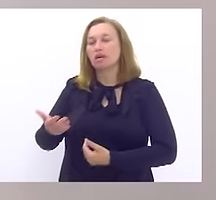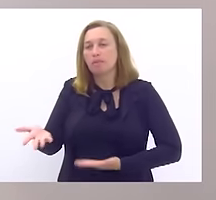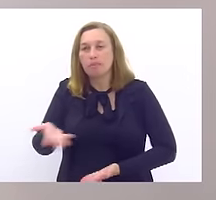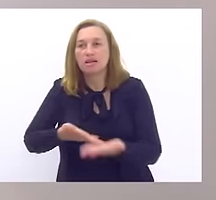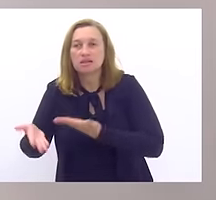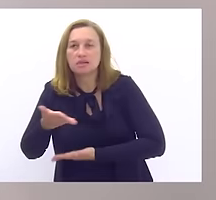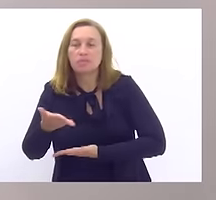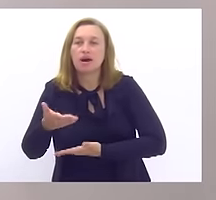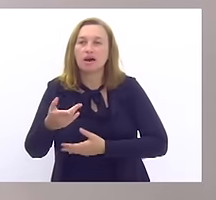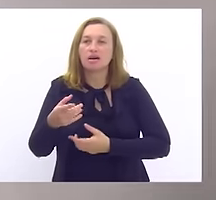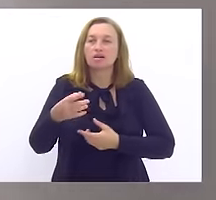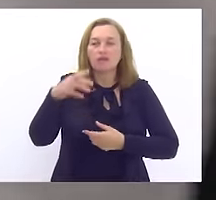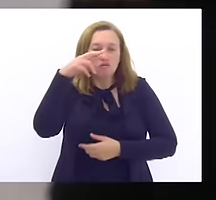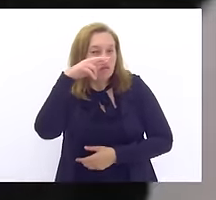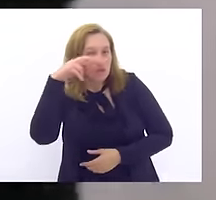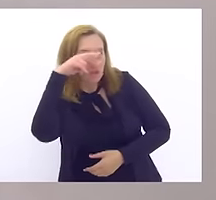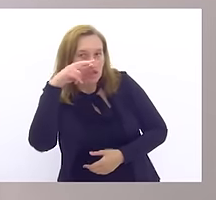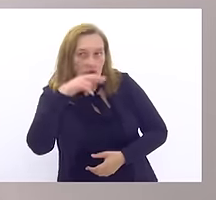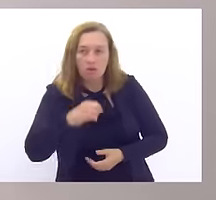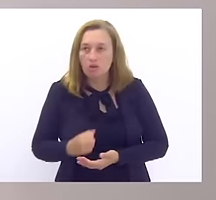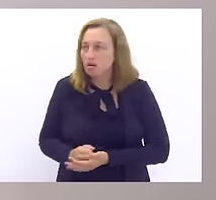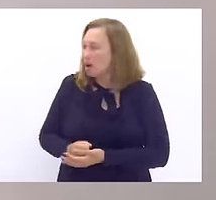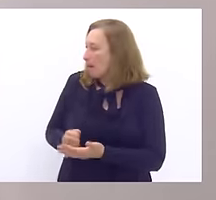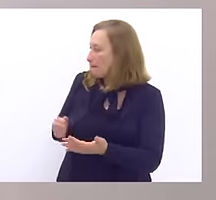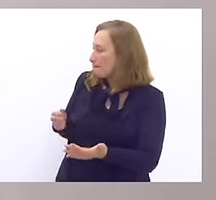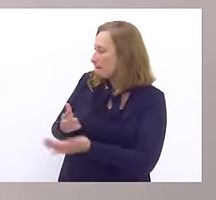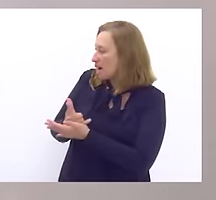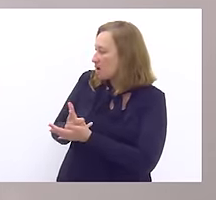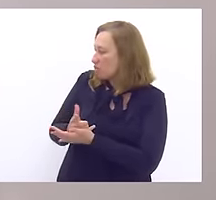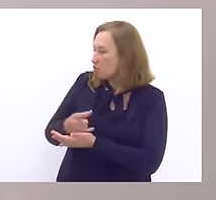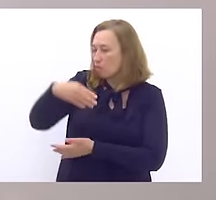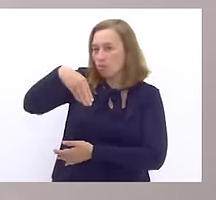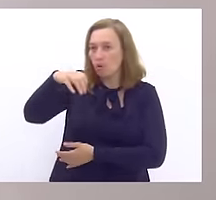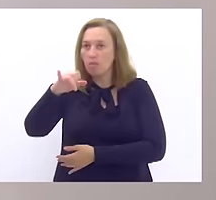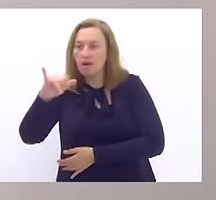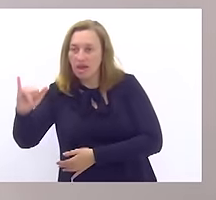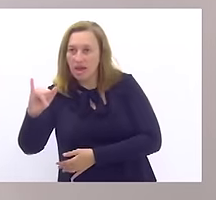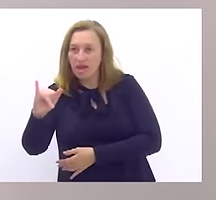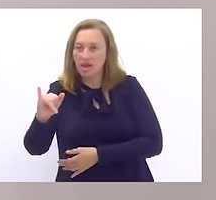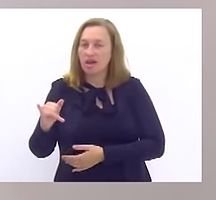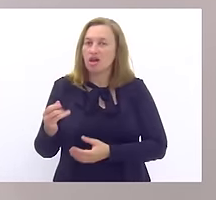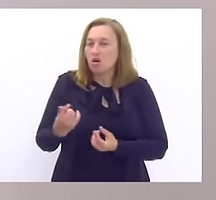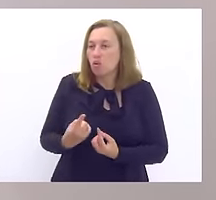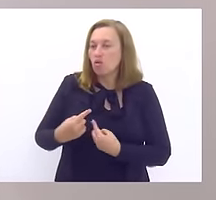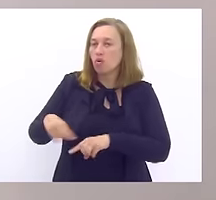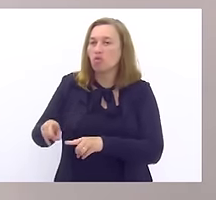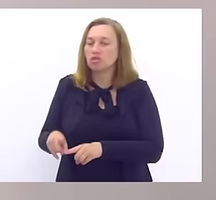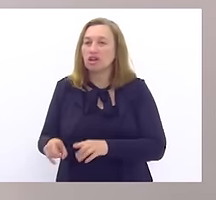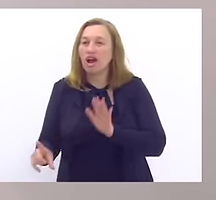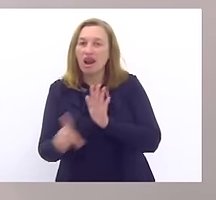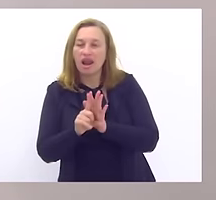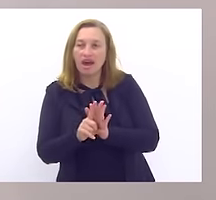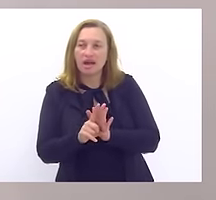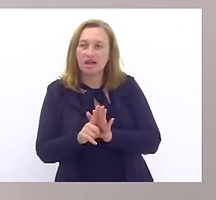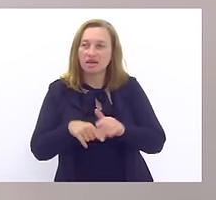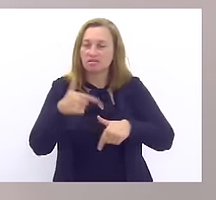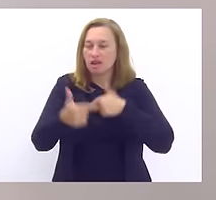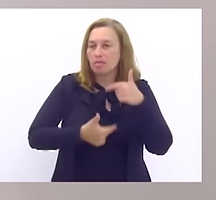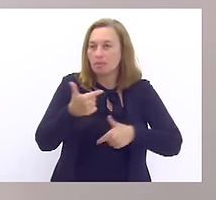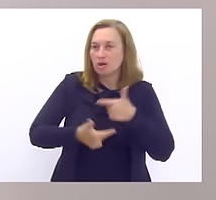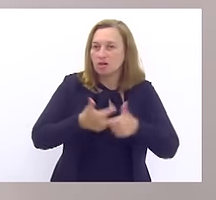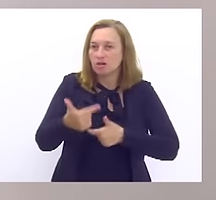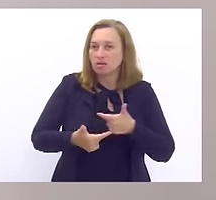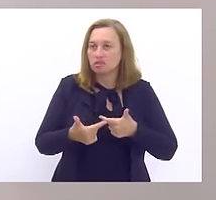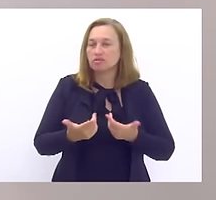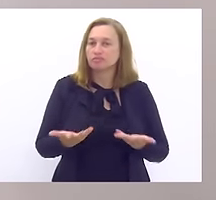pago por via de mês ferindo a regulação trabalhista legislação trabalhista faça às vezes de um